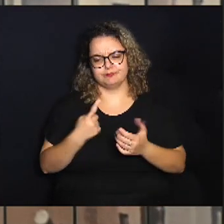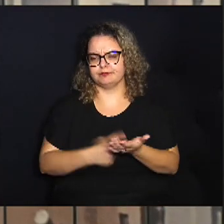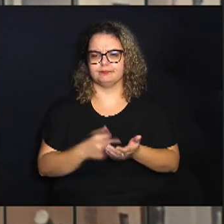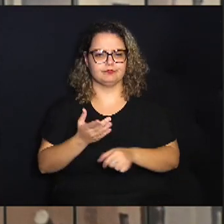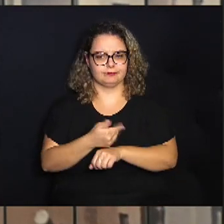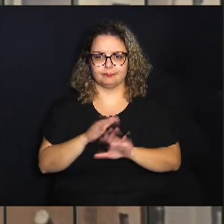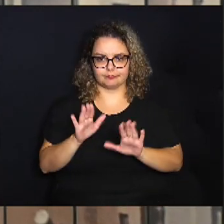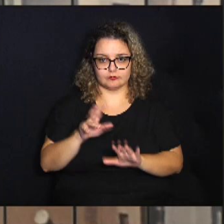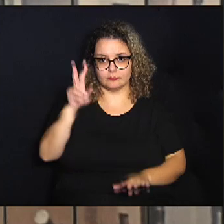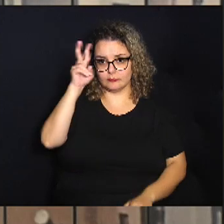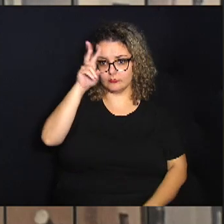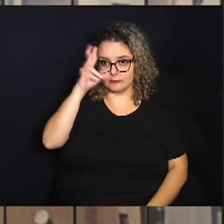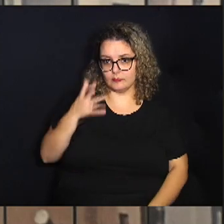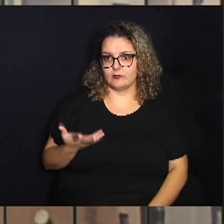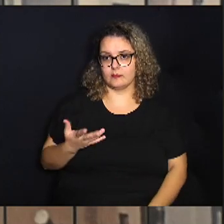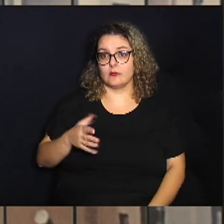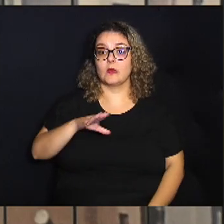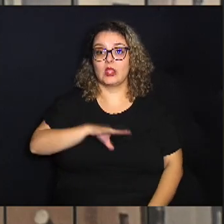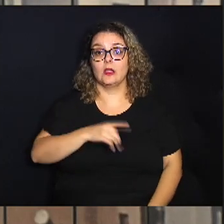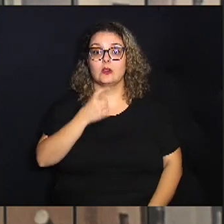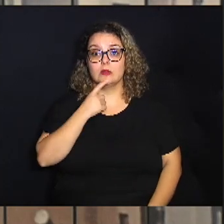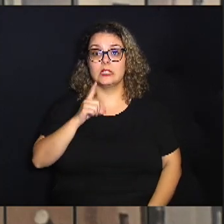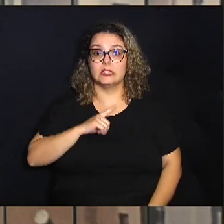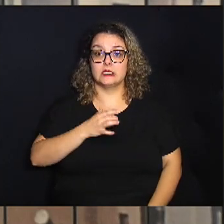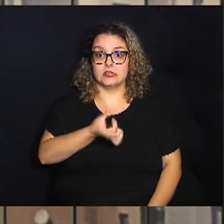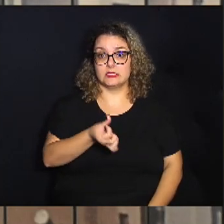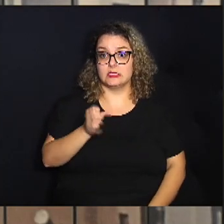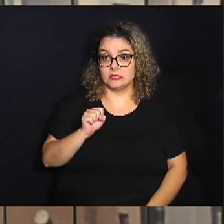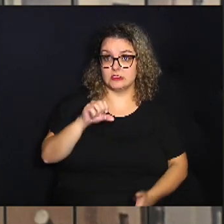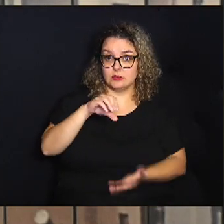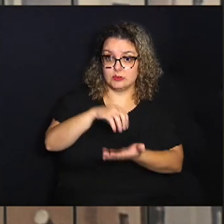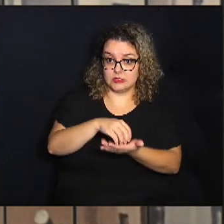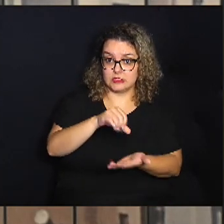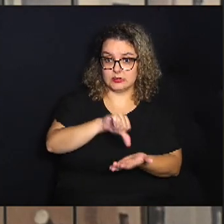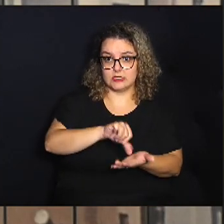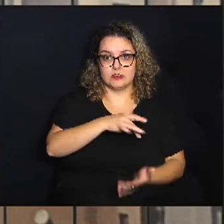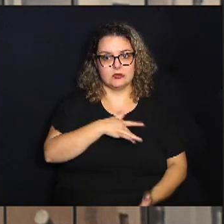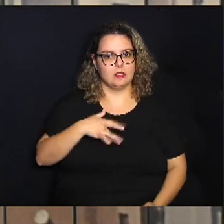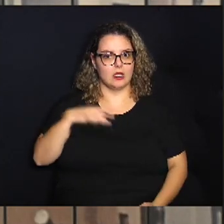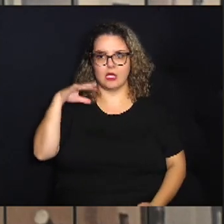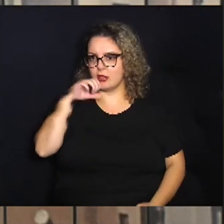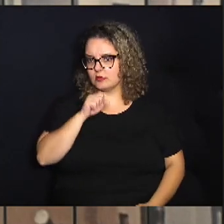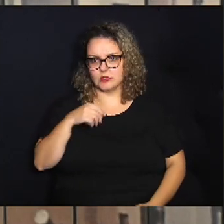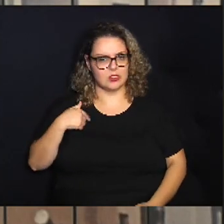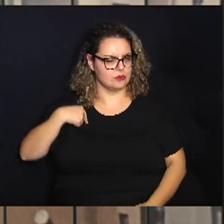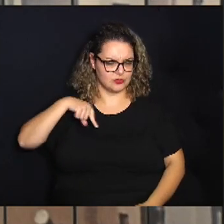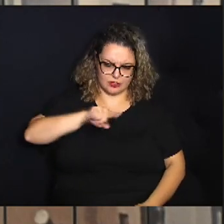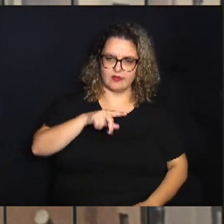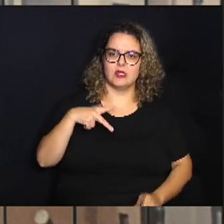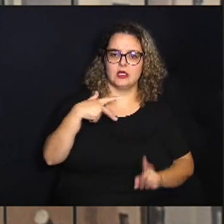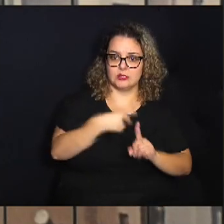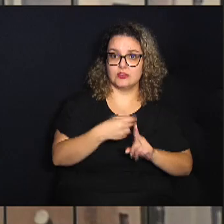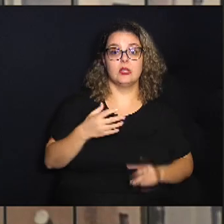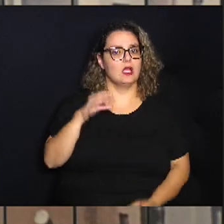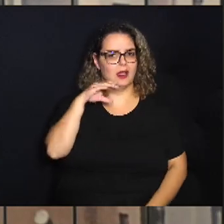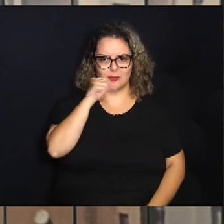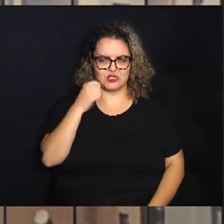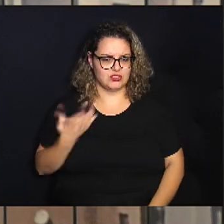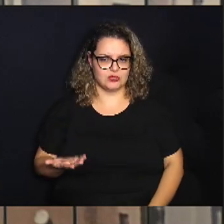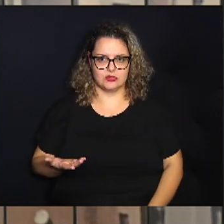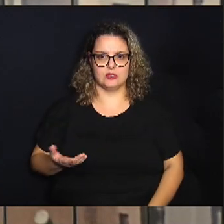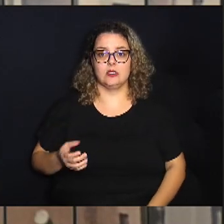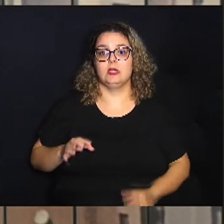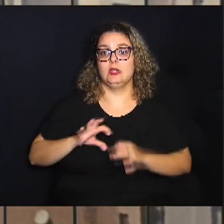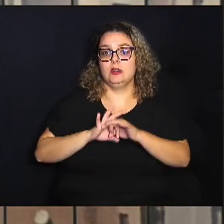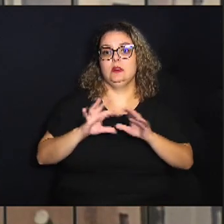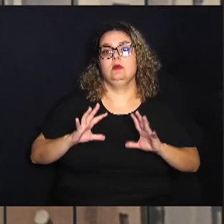agendamento. Lembrando que Campinas conta com 68 centros de saúde. É rapidinho, eu já fui lá, é só chegar e tomar. E a vacina é disponibilizada